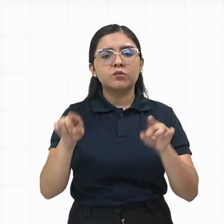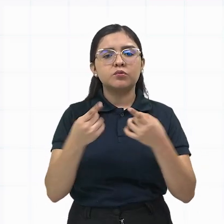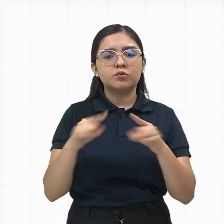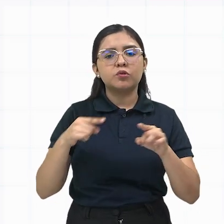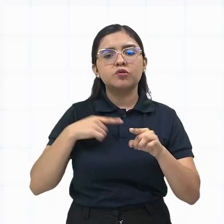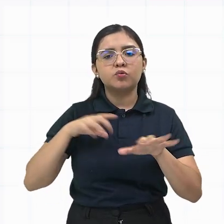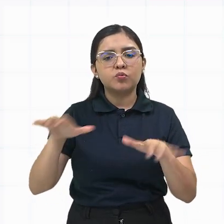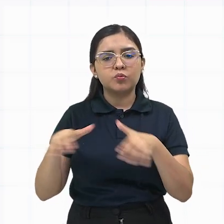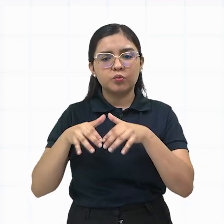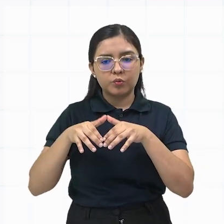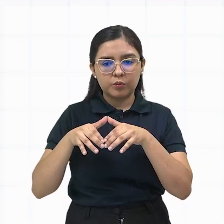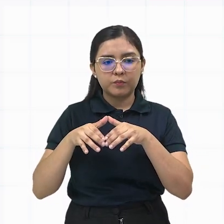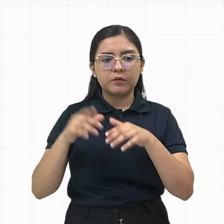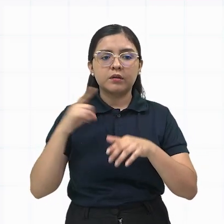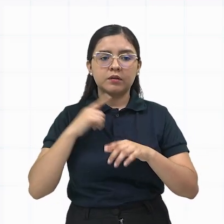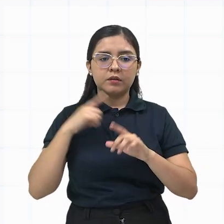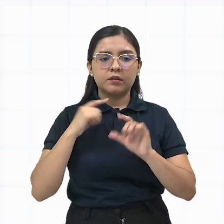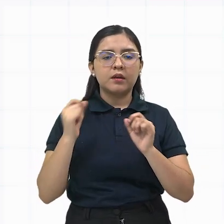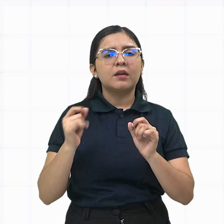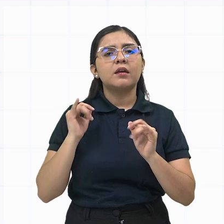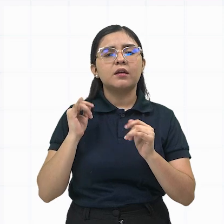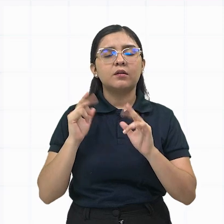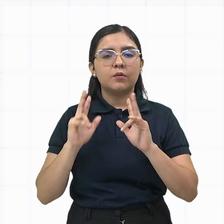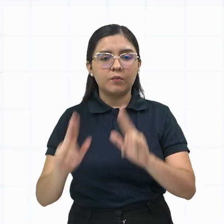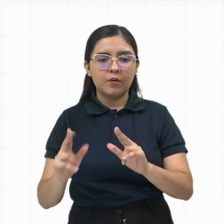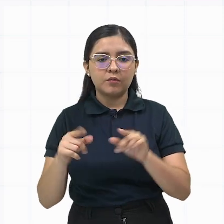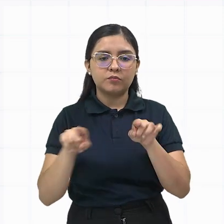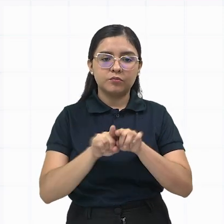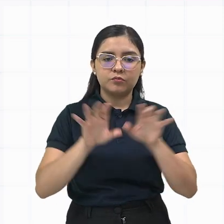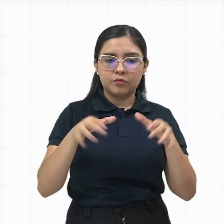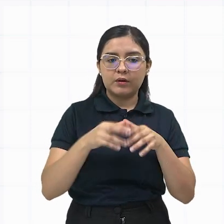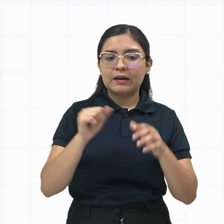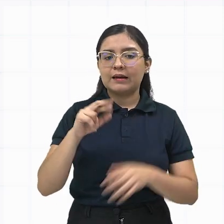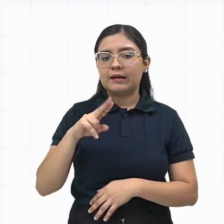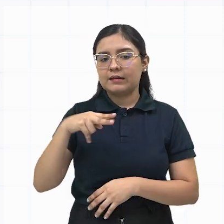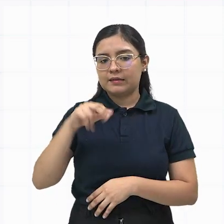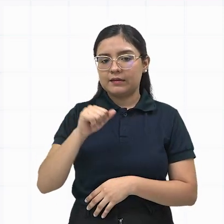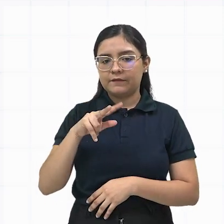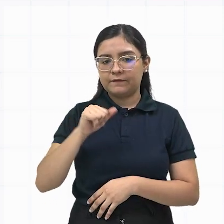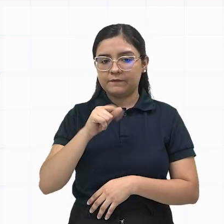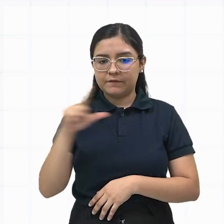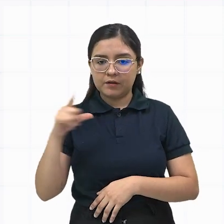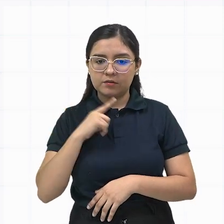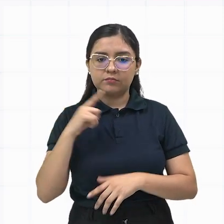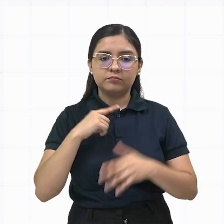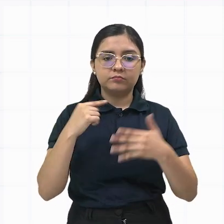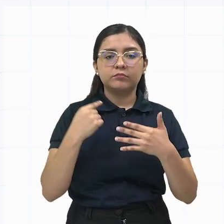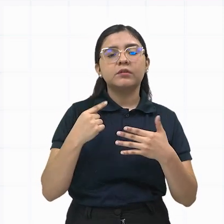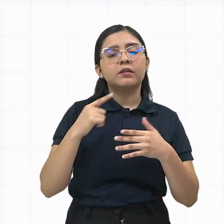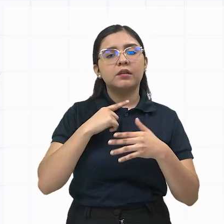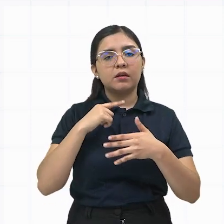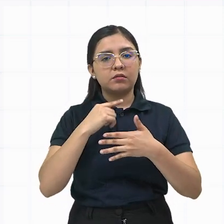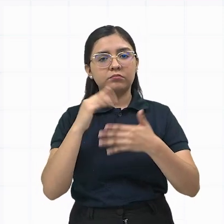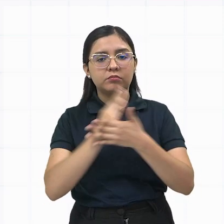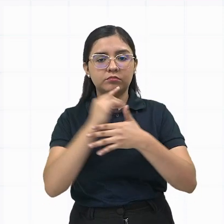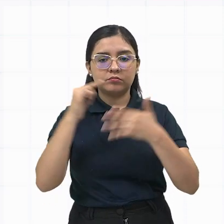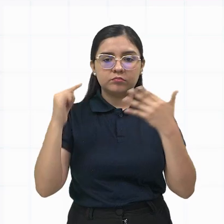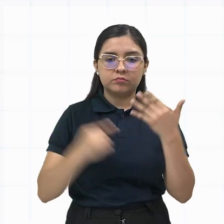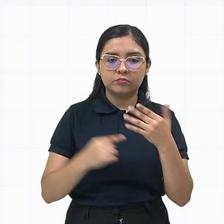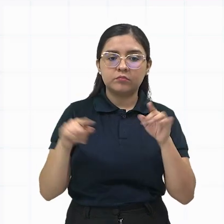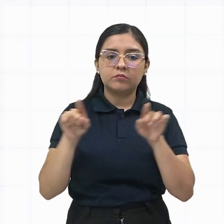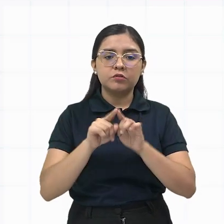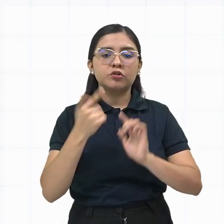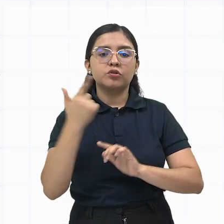de uma banda que segue o estilo dos blocos de carnaval. Ele incorpora elementos de outras danças, como